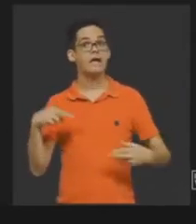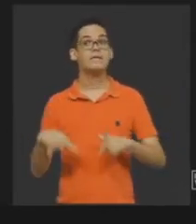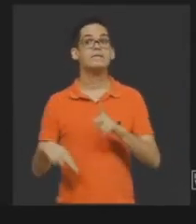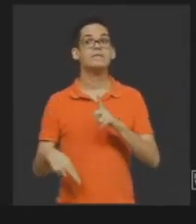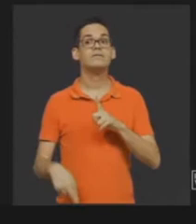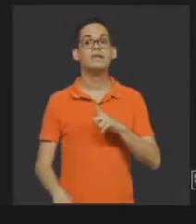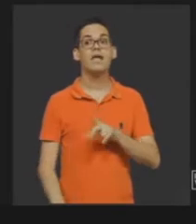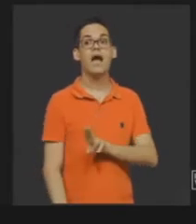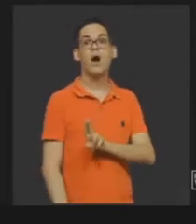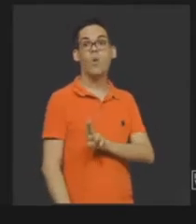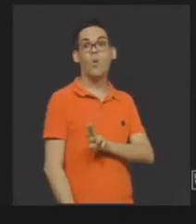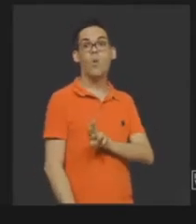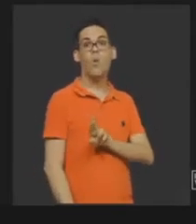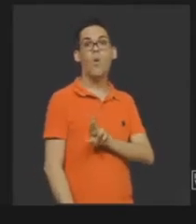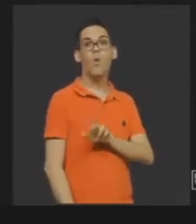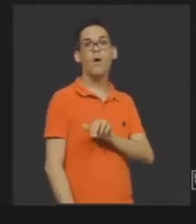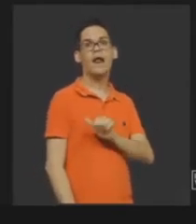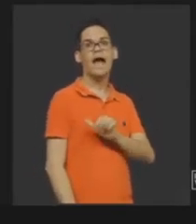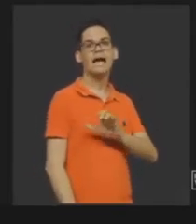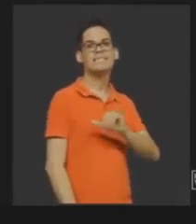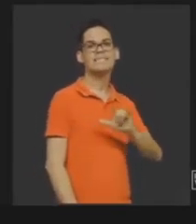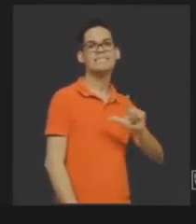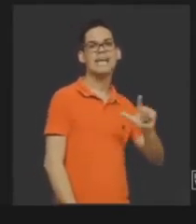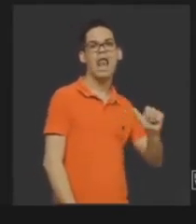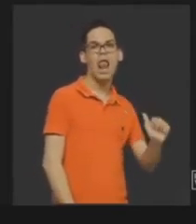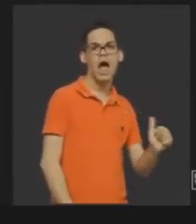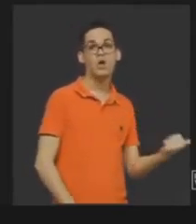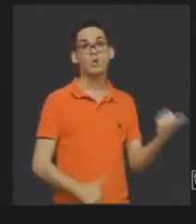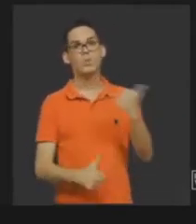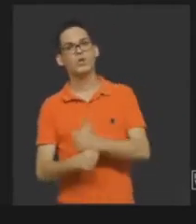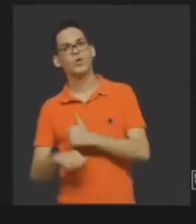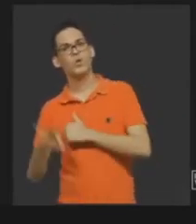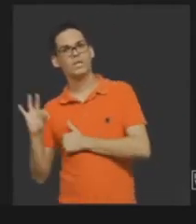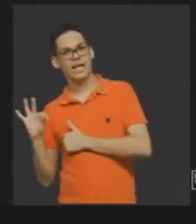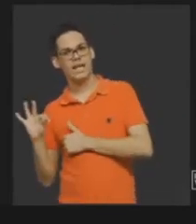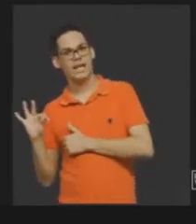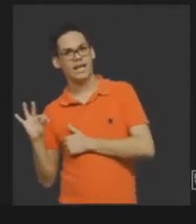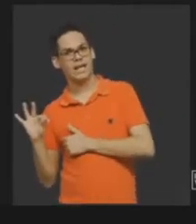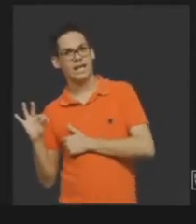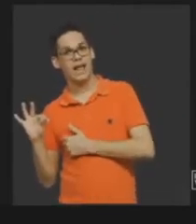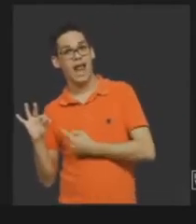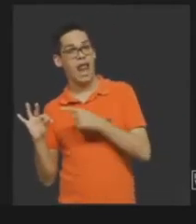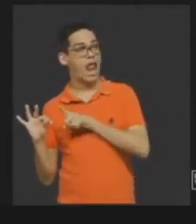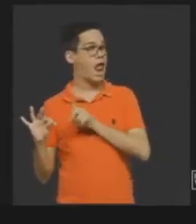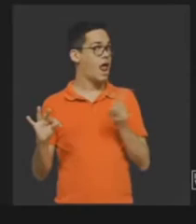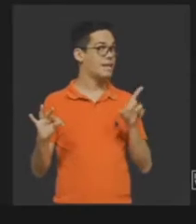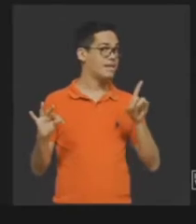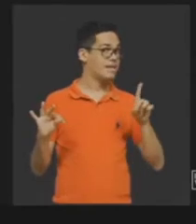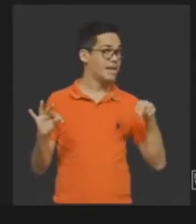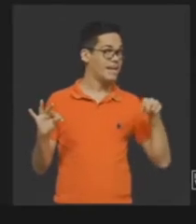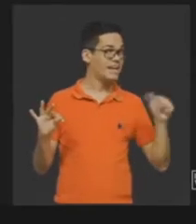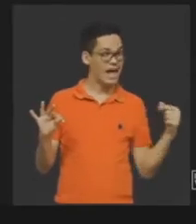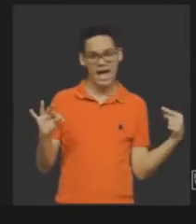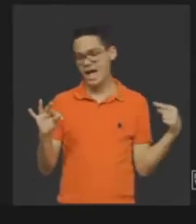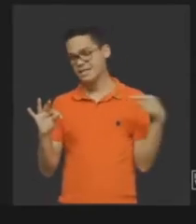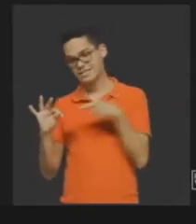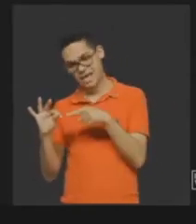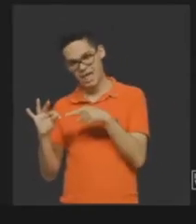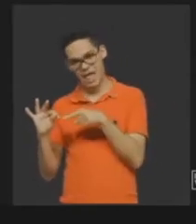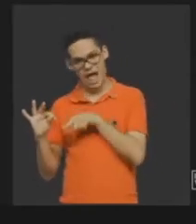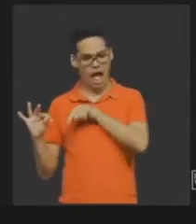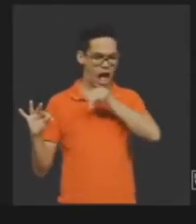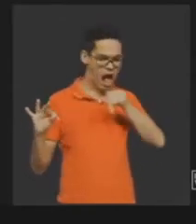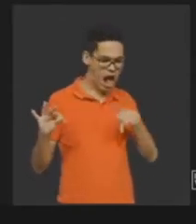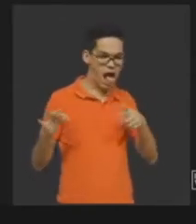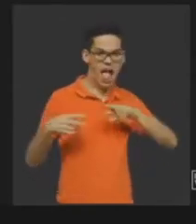uracila no lugar da timina. No DNA você tinha timina, aqui você tem uracila. A uracila é uma base